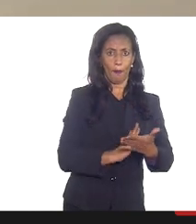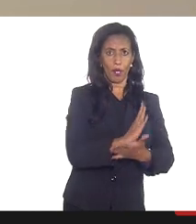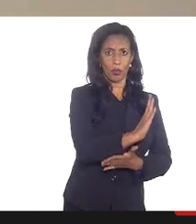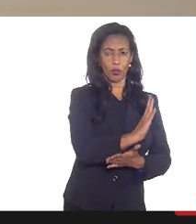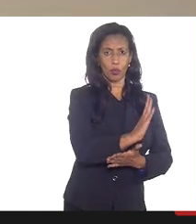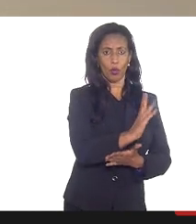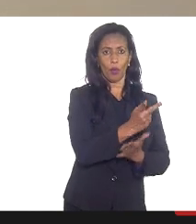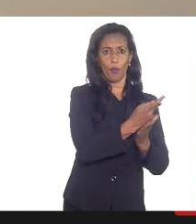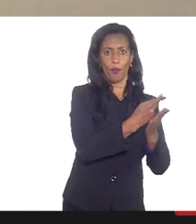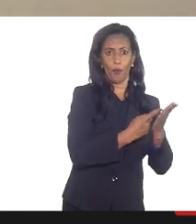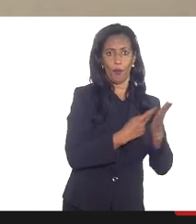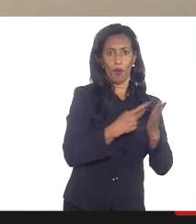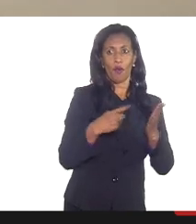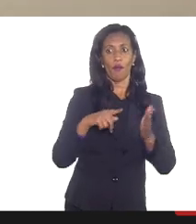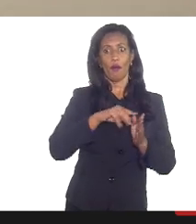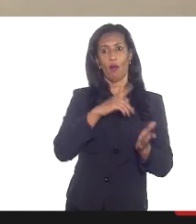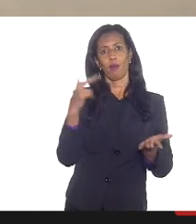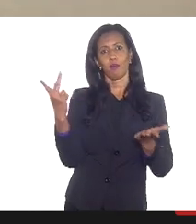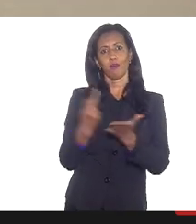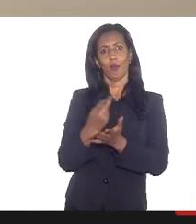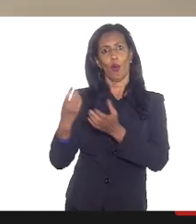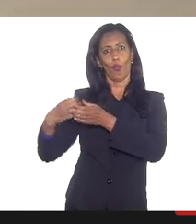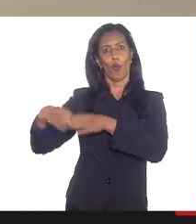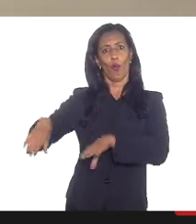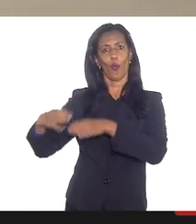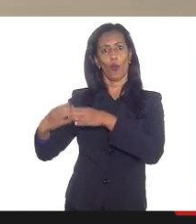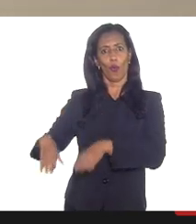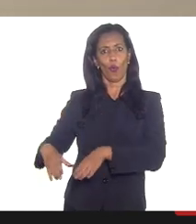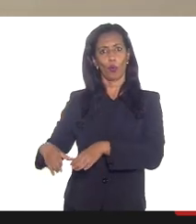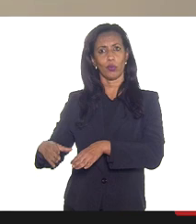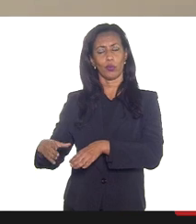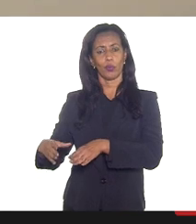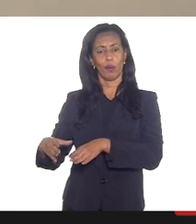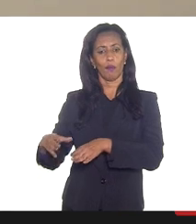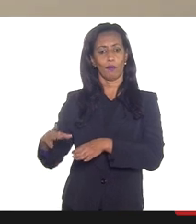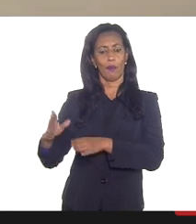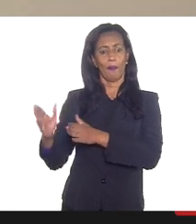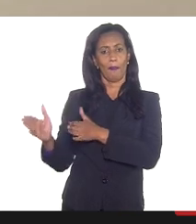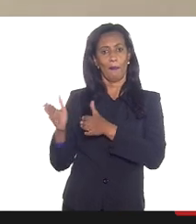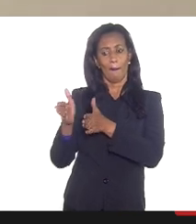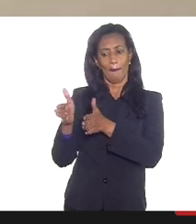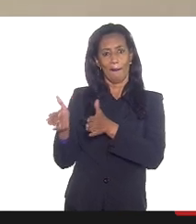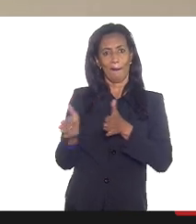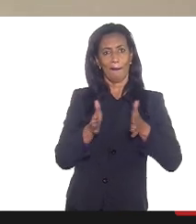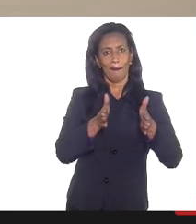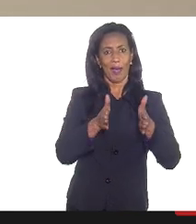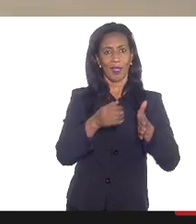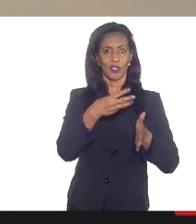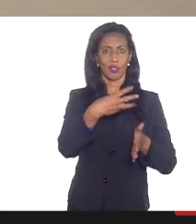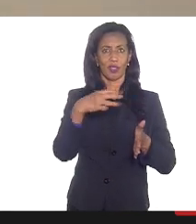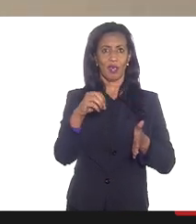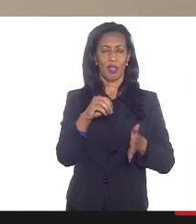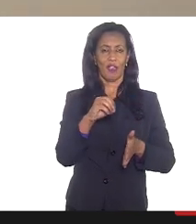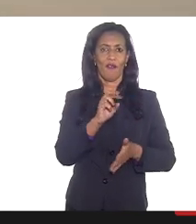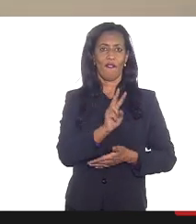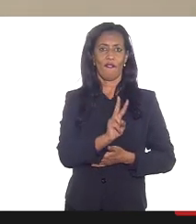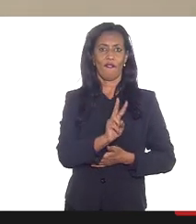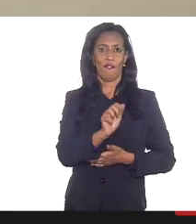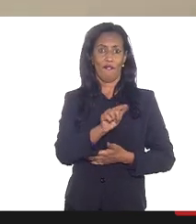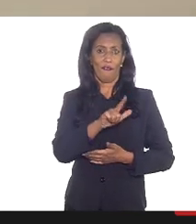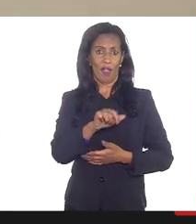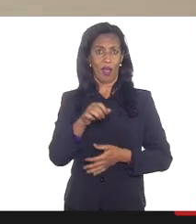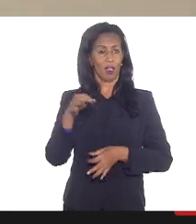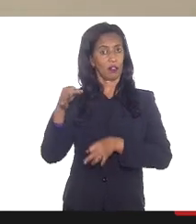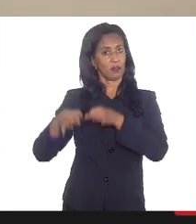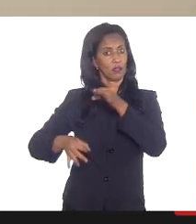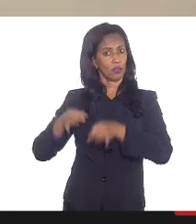projeto, veio um concurso público para ocupar parte das 300 vagas que, segundo o Tribunal de